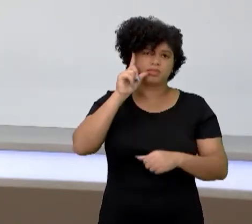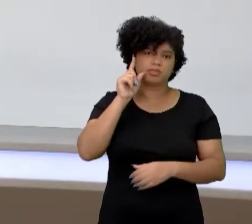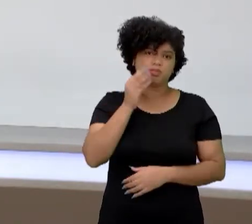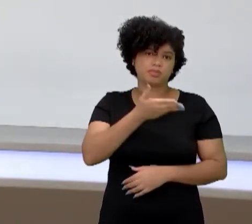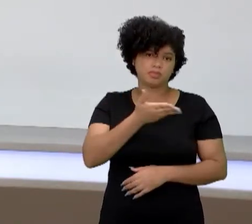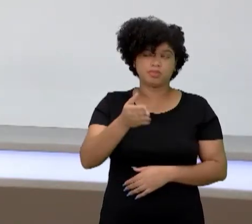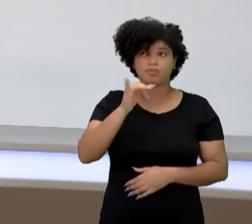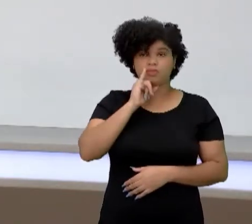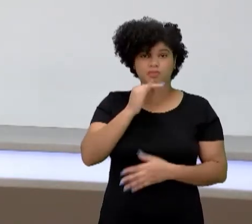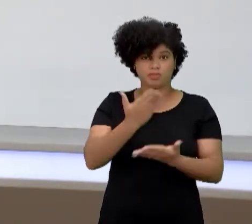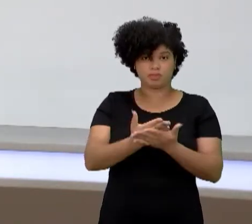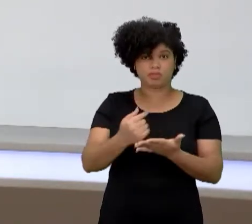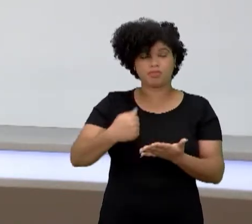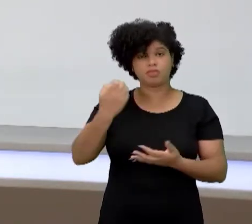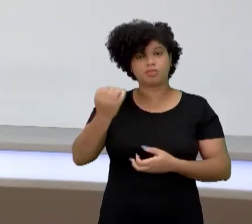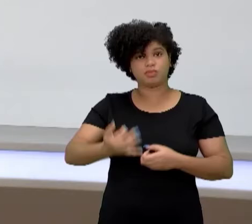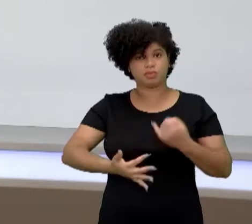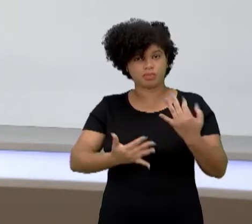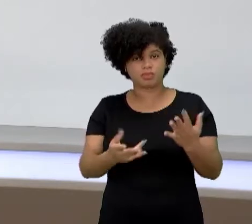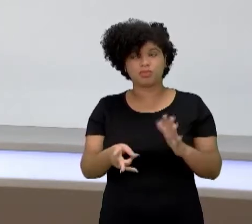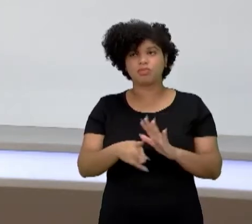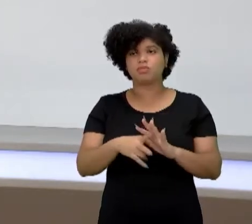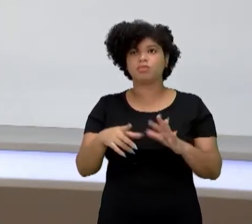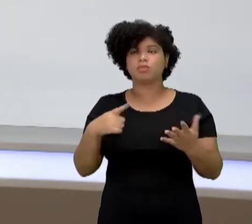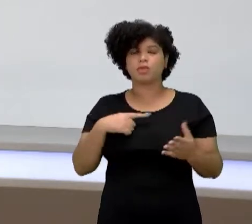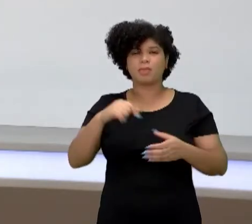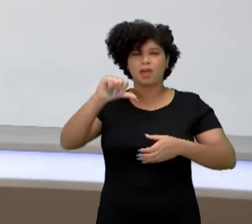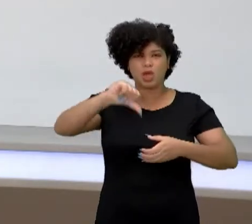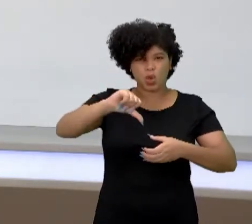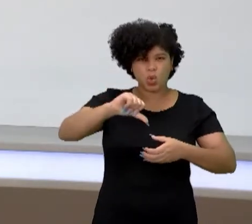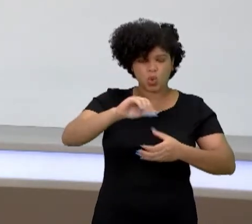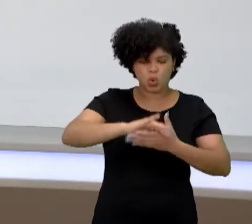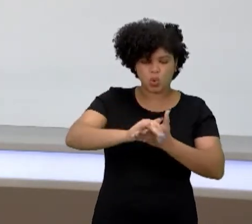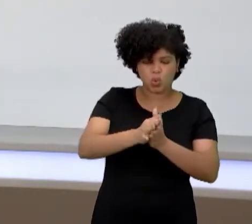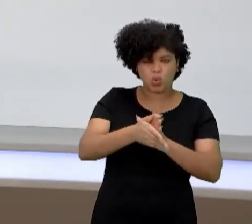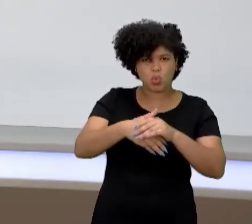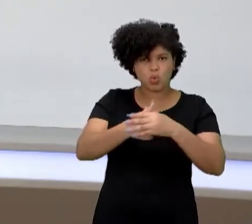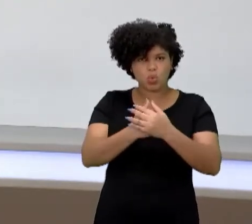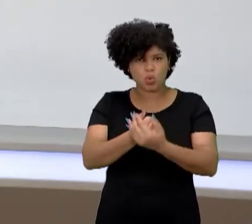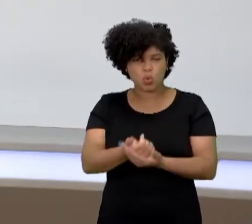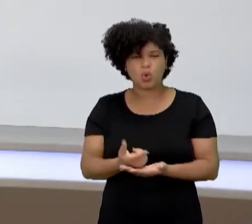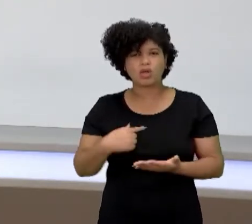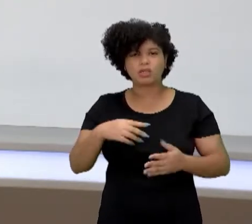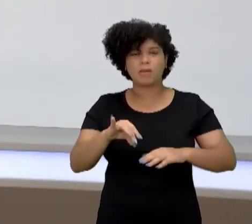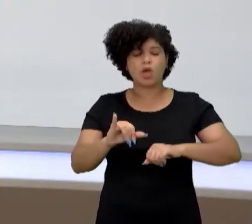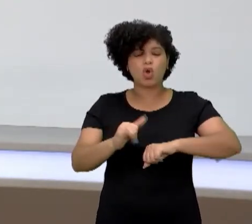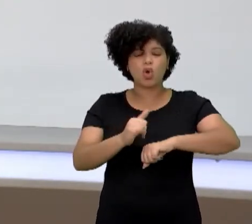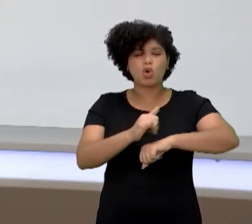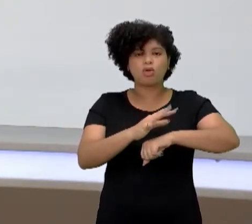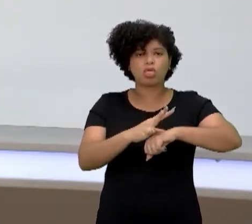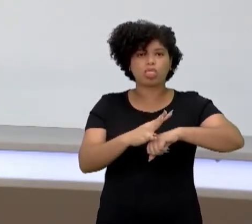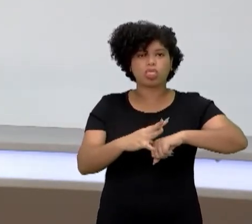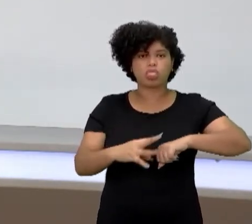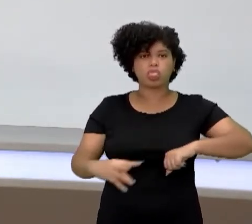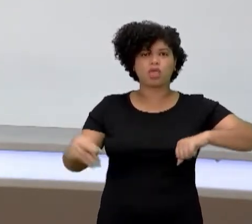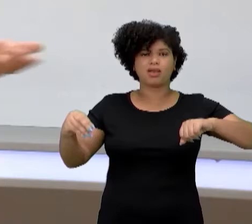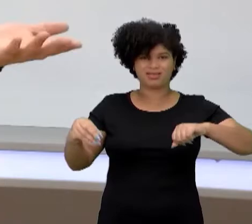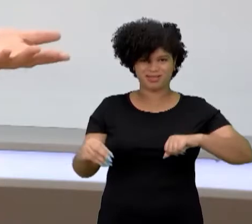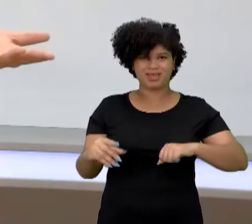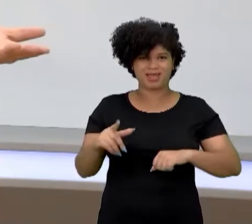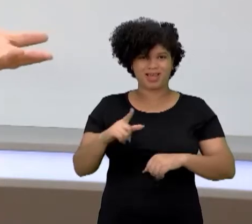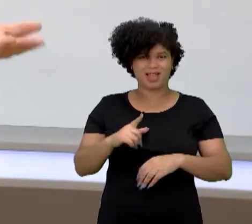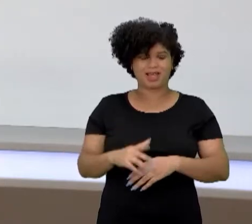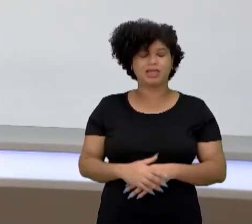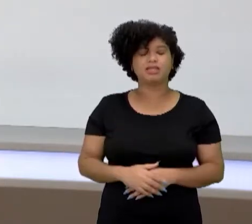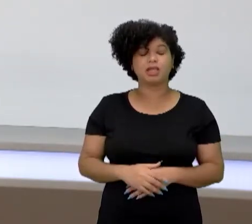Na aula que a gente falou sobre, por exemplo, detergente, sobre como a gordura se dissolve no detergente, concentração, aposto